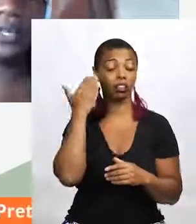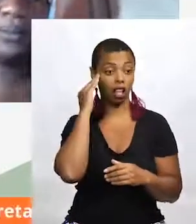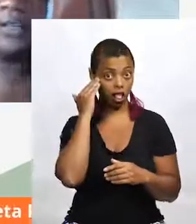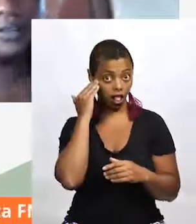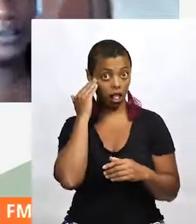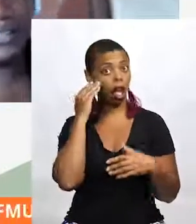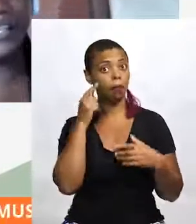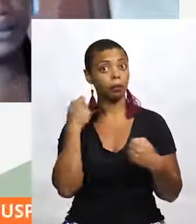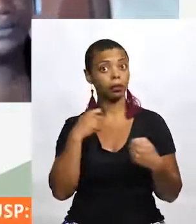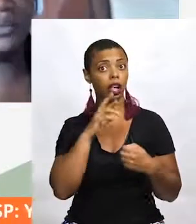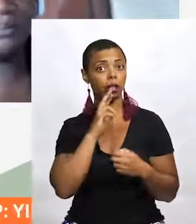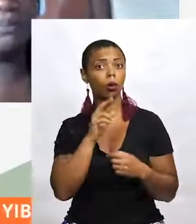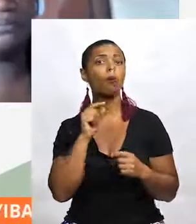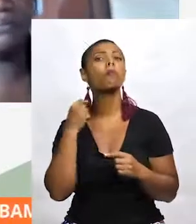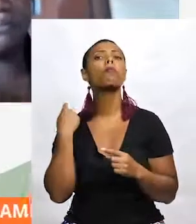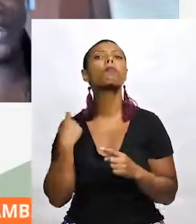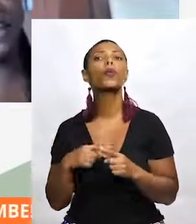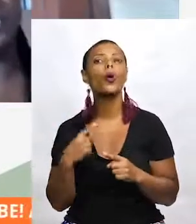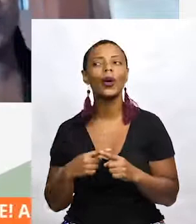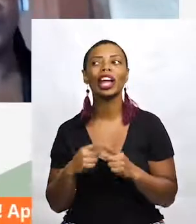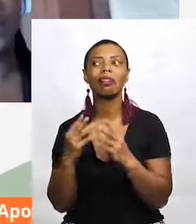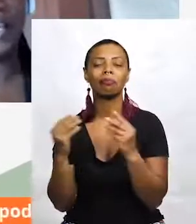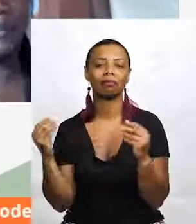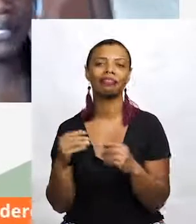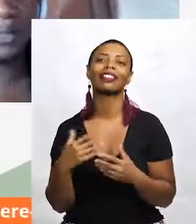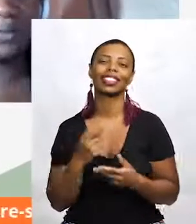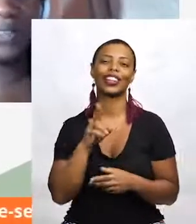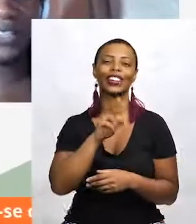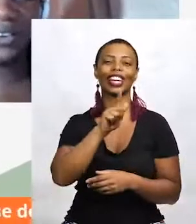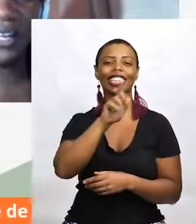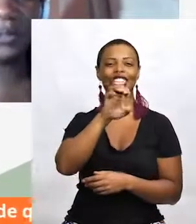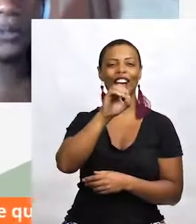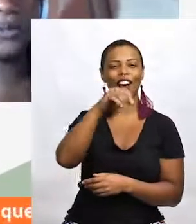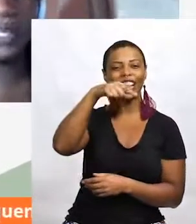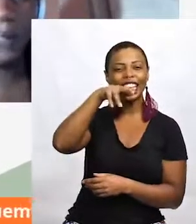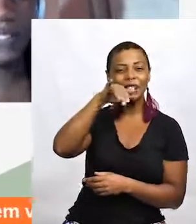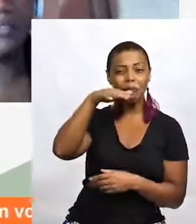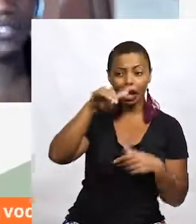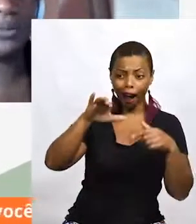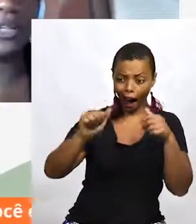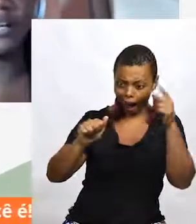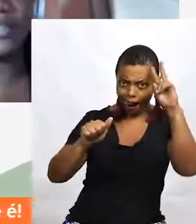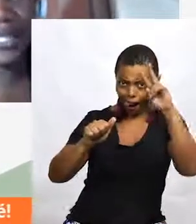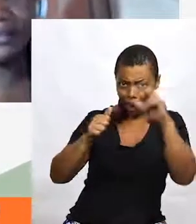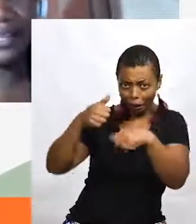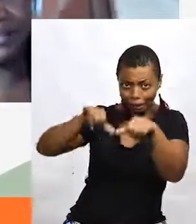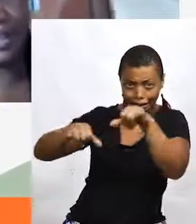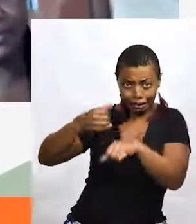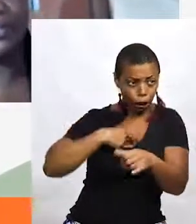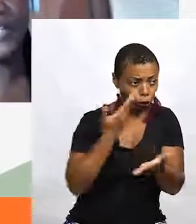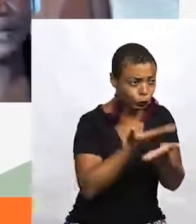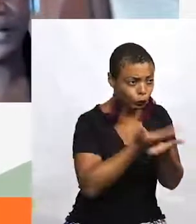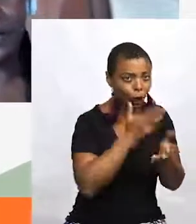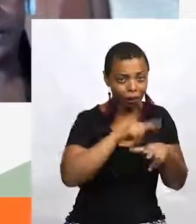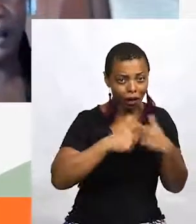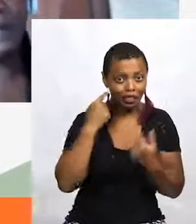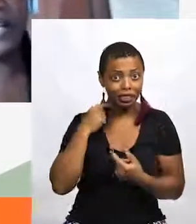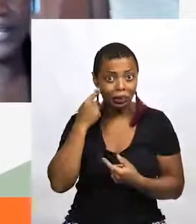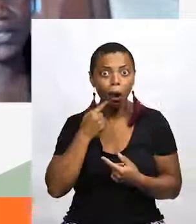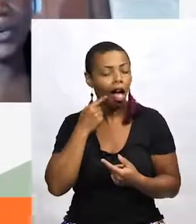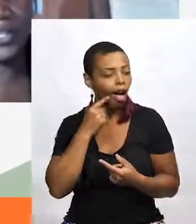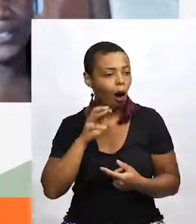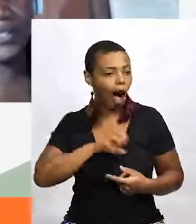usando geoquímica, que eu peguei o gancho da química que eu fiz no colégio para conseguir passar no vestibular, gostei tanto que fui fazer